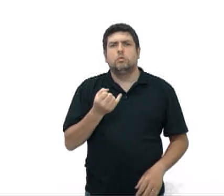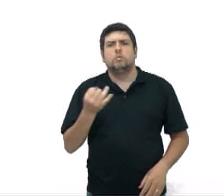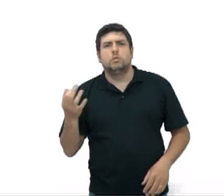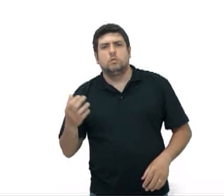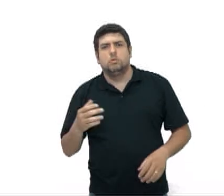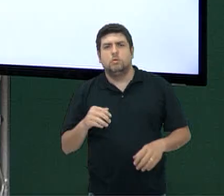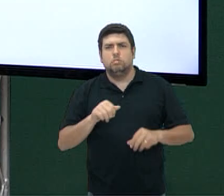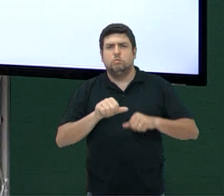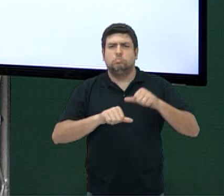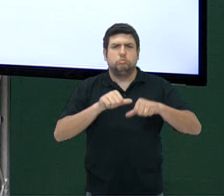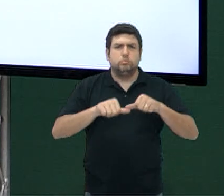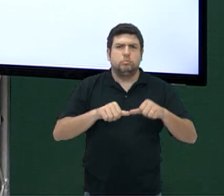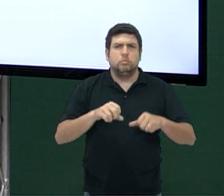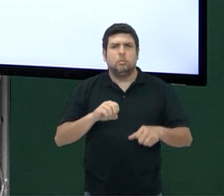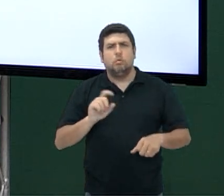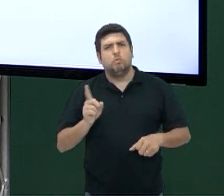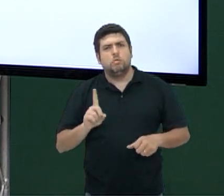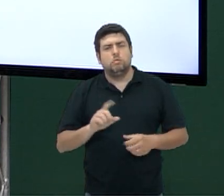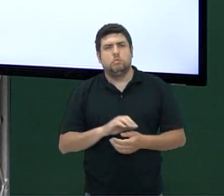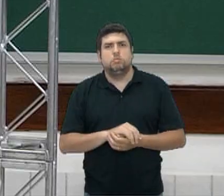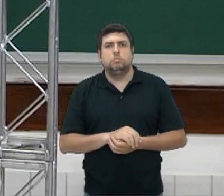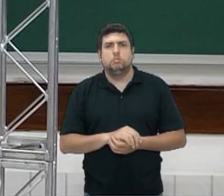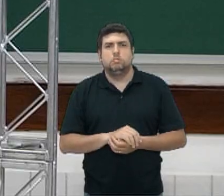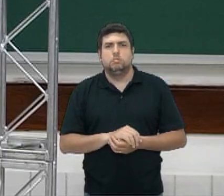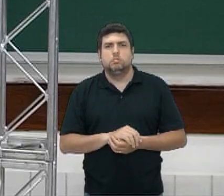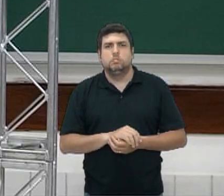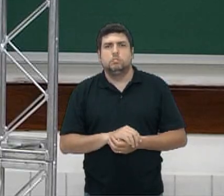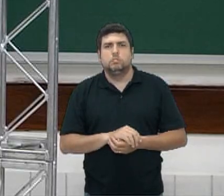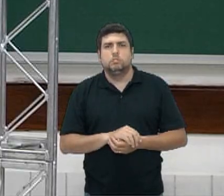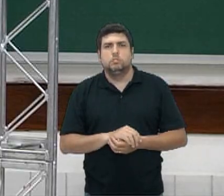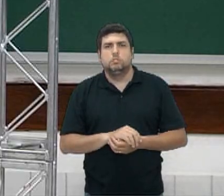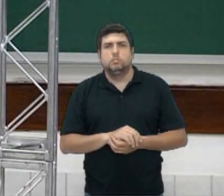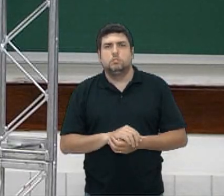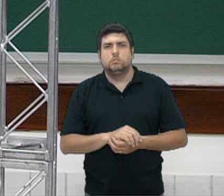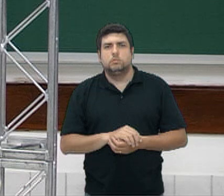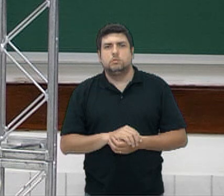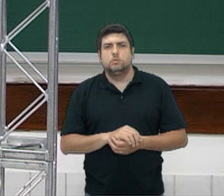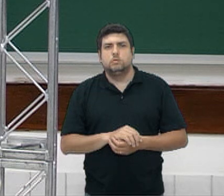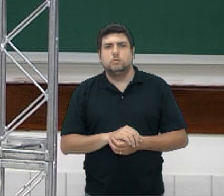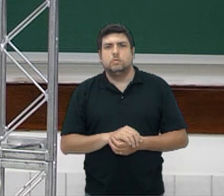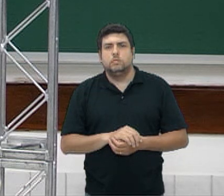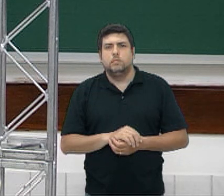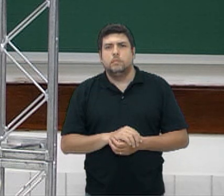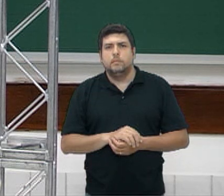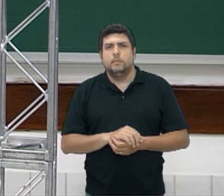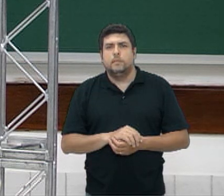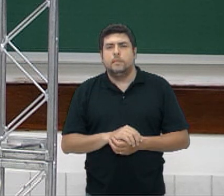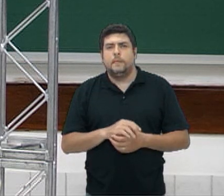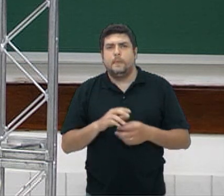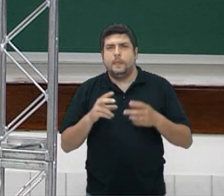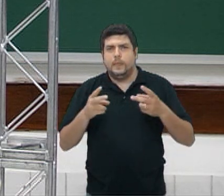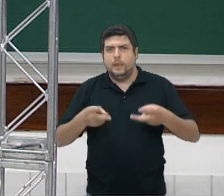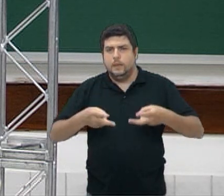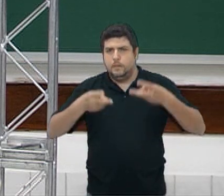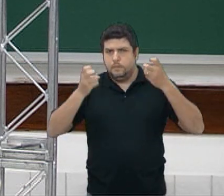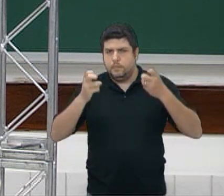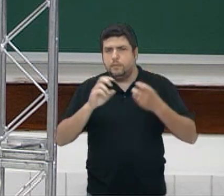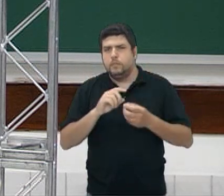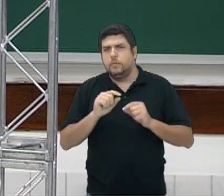varia? Certo? Veja o seguinte. Vejam que a quantidade de movimento, basicamente,